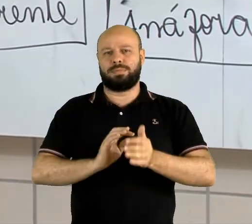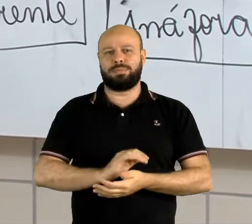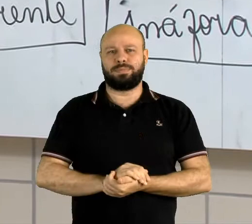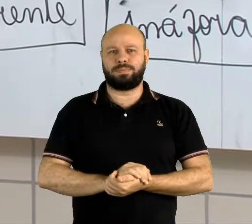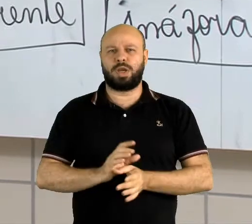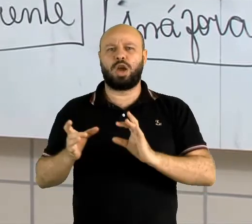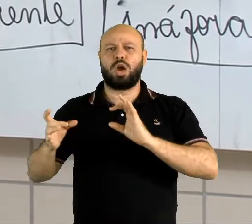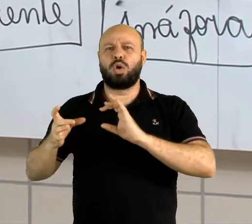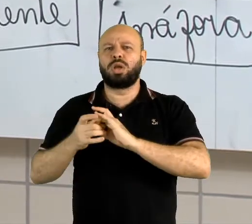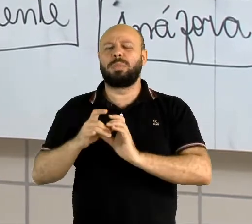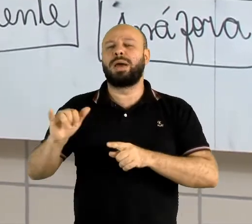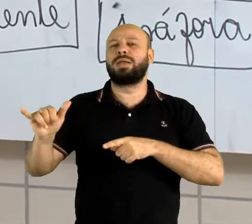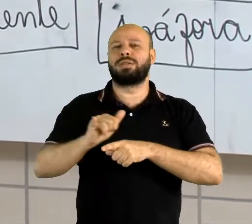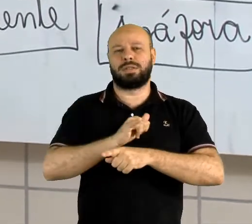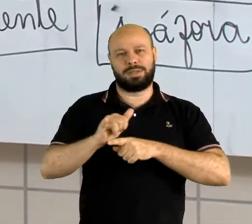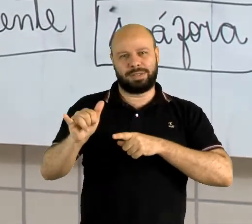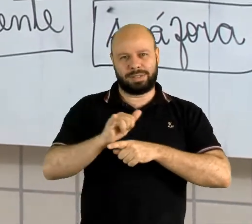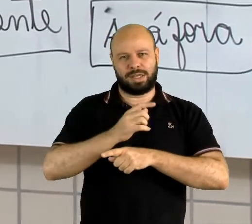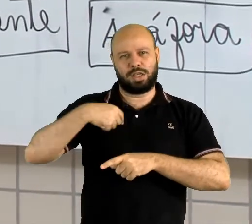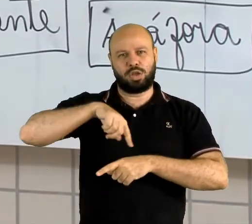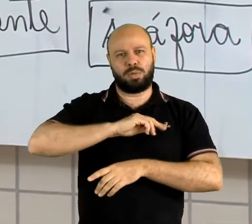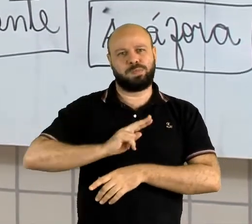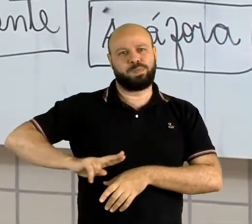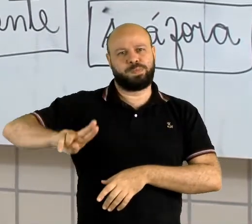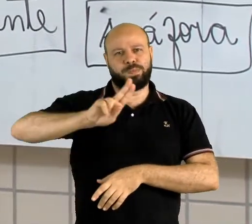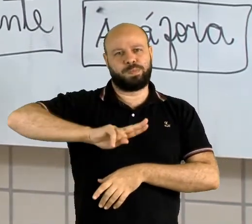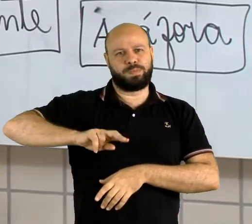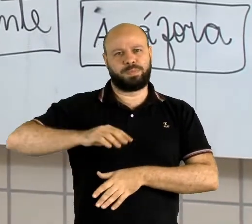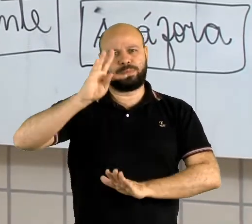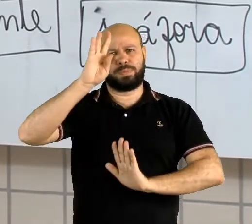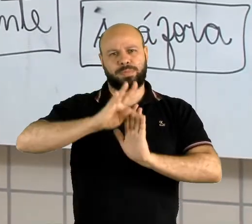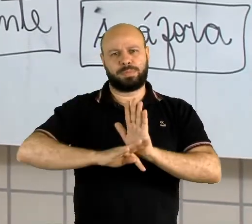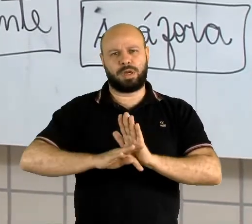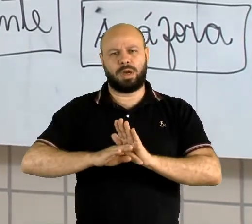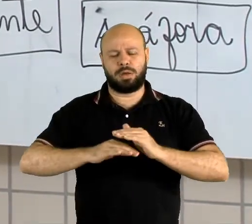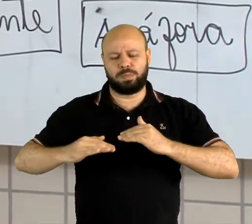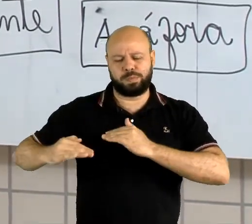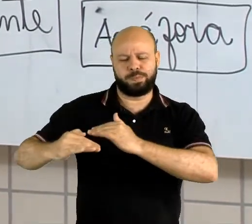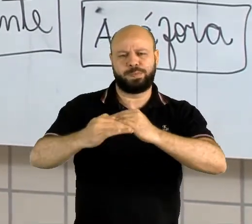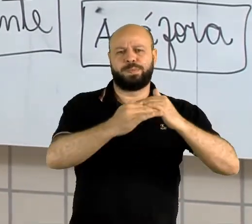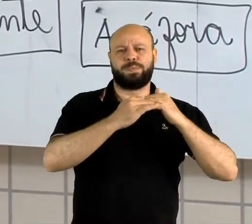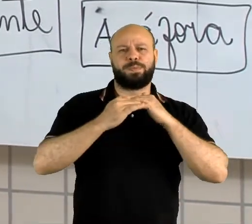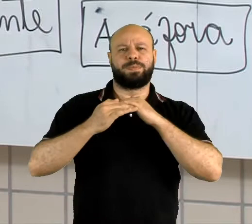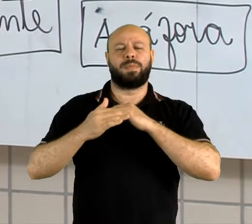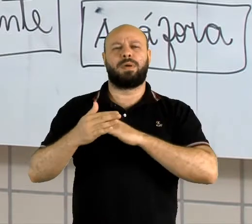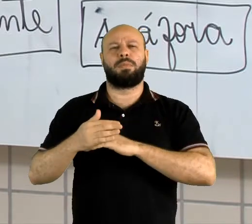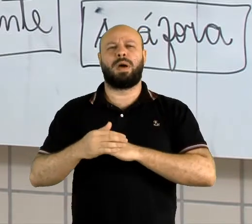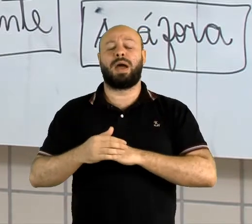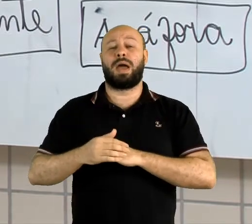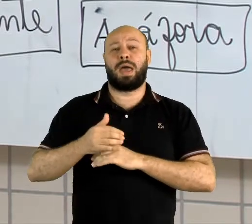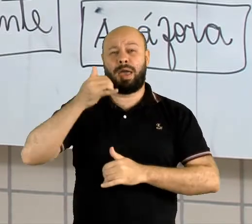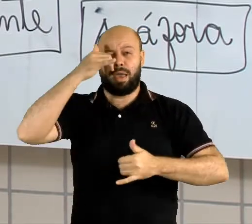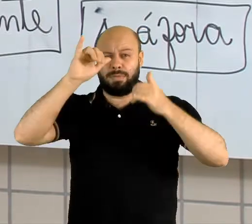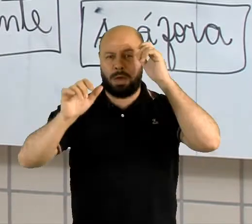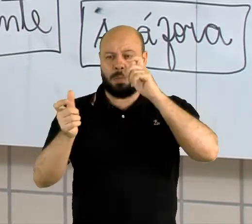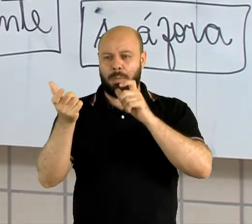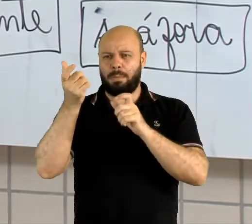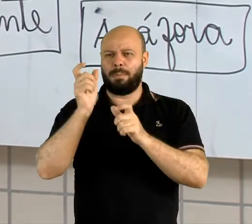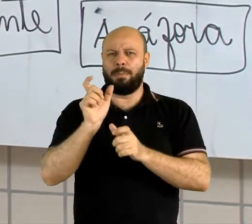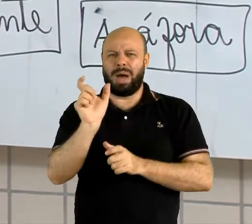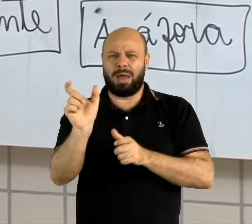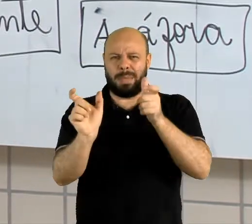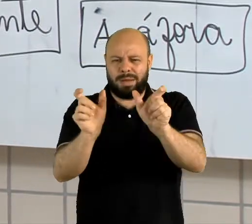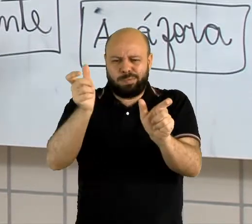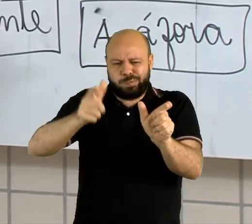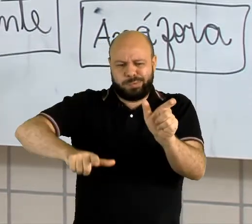são estratégias que nós utilizamos para deixar o texto harmônico, evita repetição de palavras, é como se